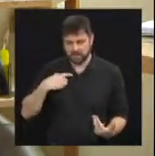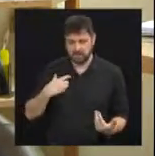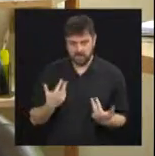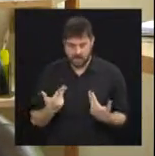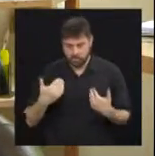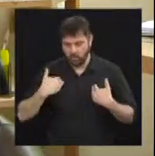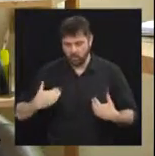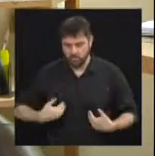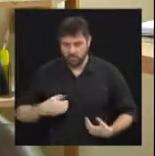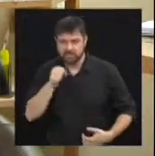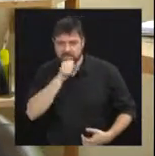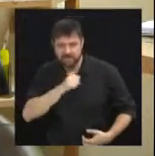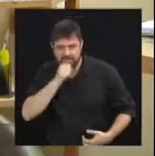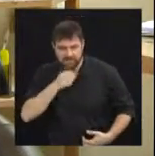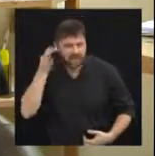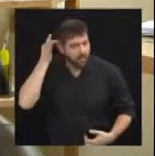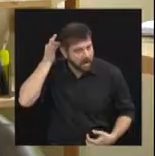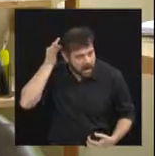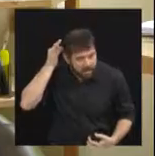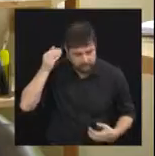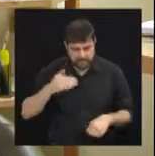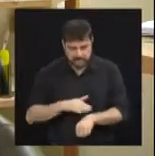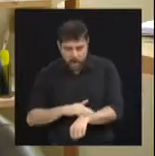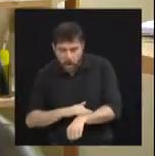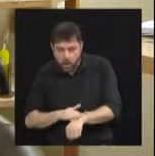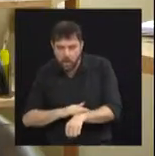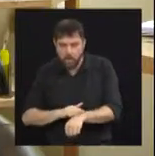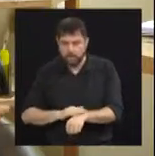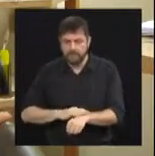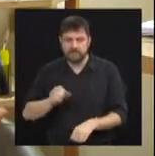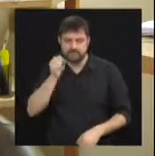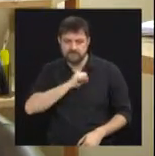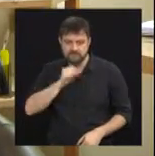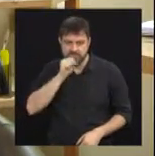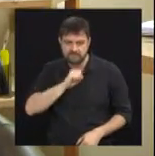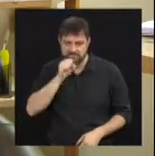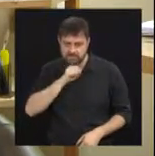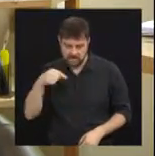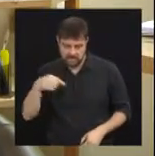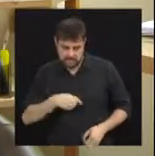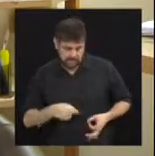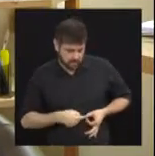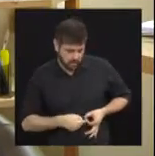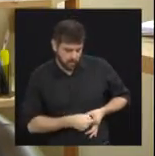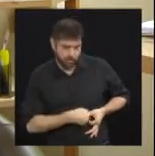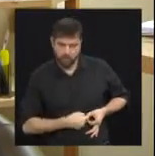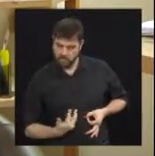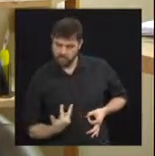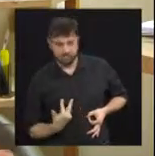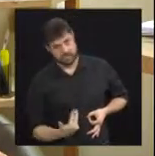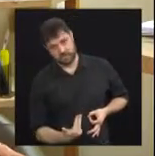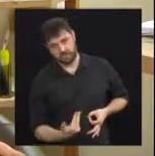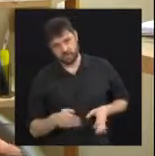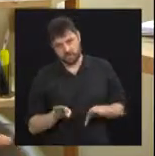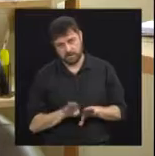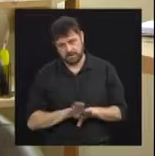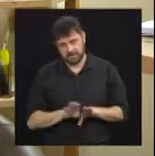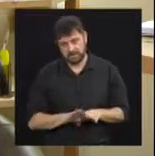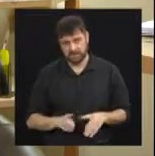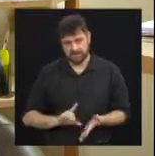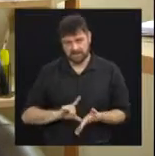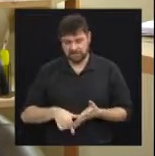tecidos do nosso organismo, cabelo, pele, eles sofrem a ação do tempo. E sofrer a ação do tempo significa perder qualidade. E, em última